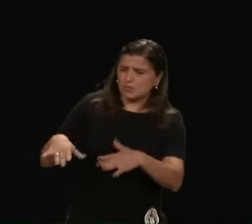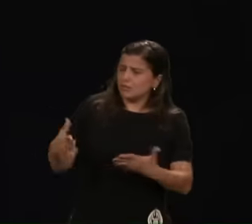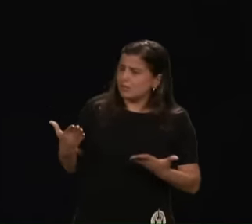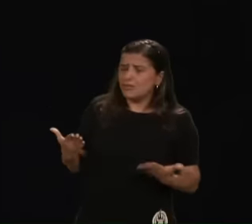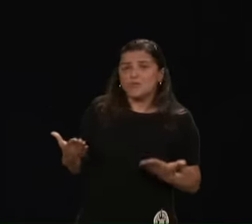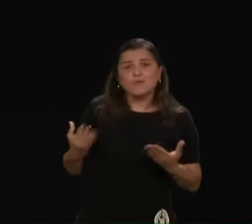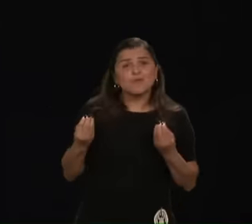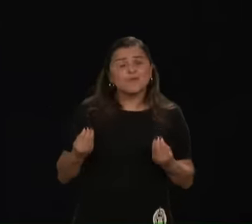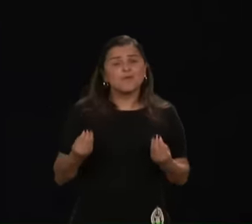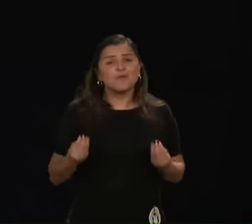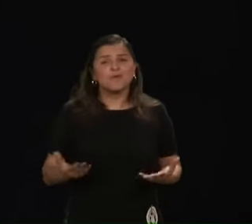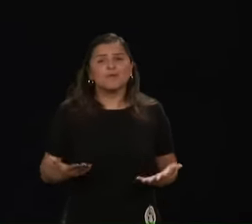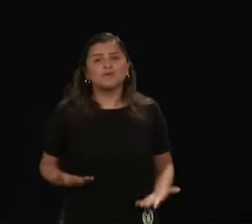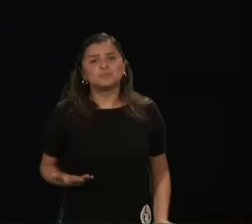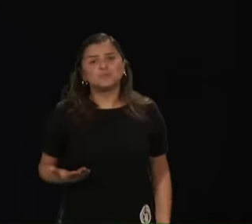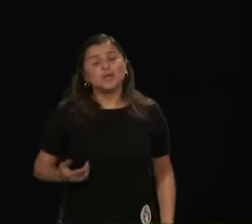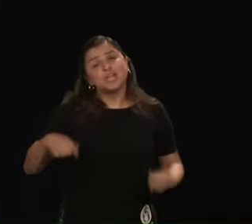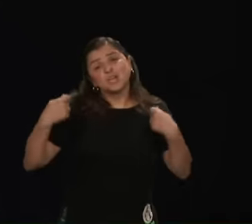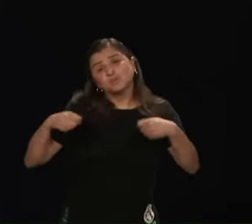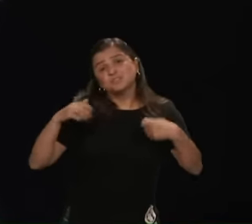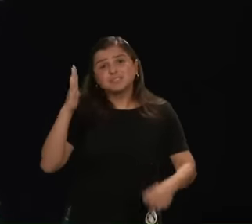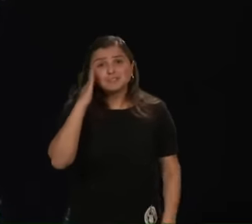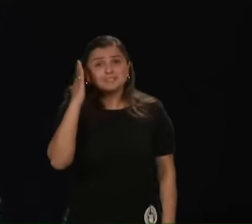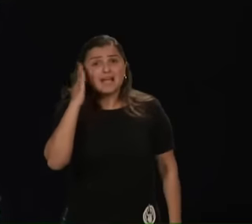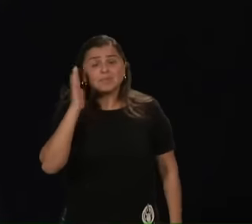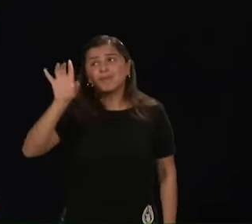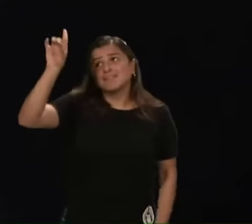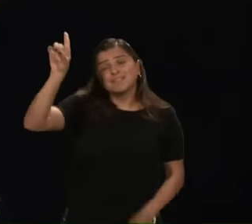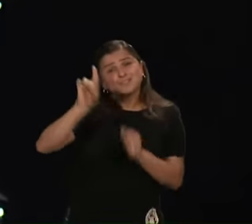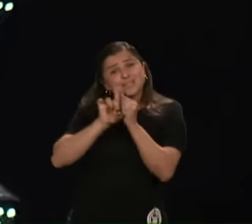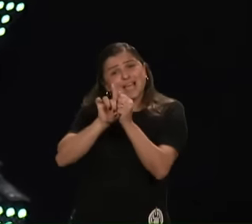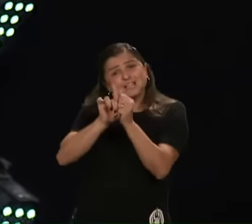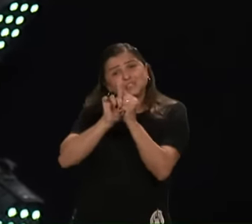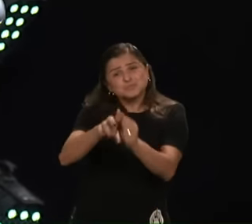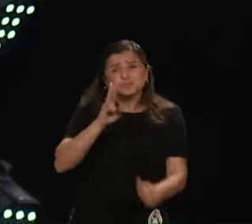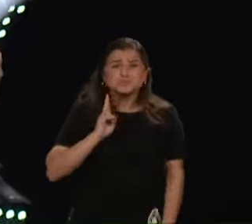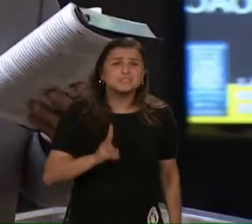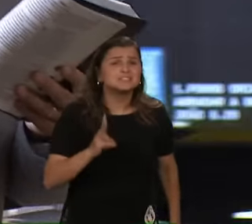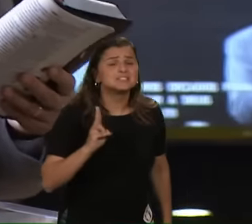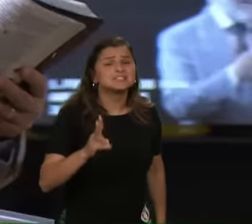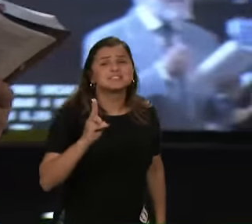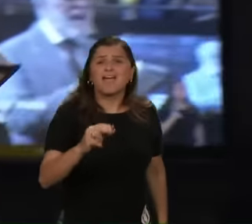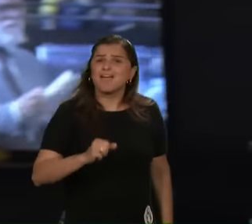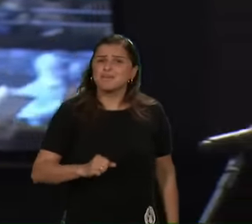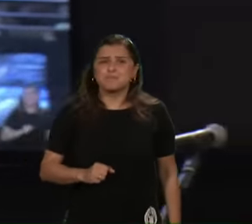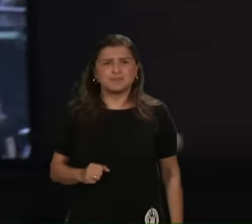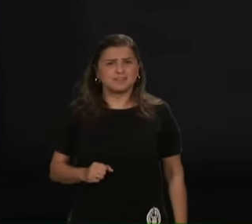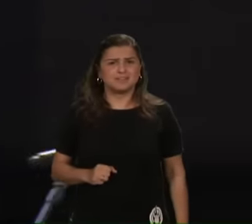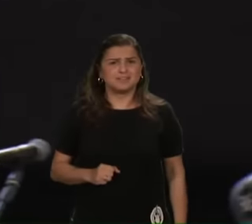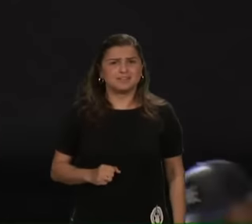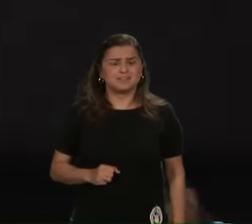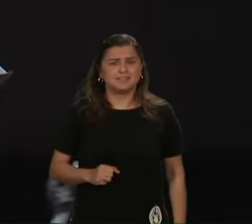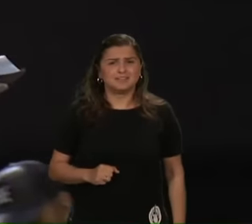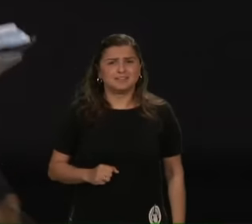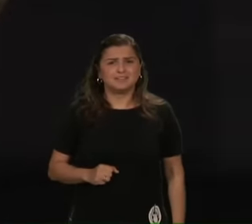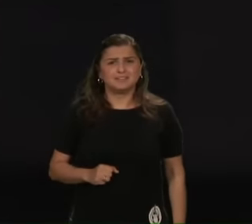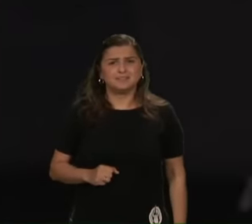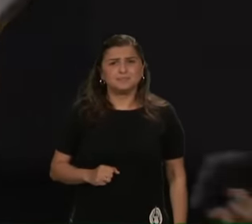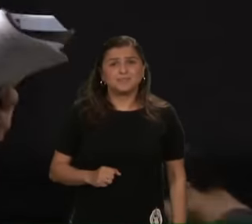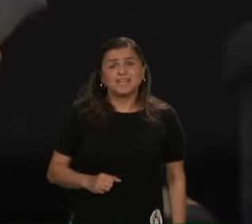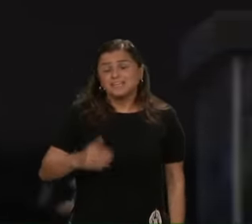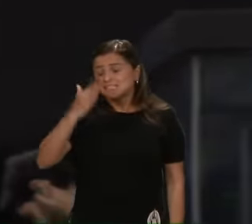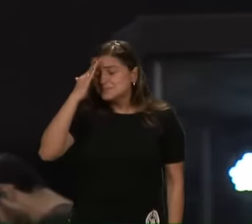Eu preciso sempre reconhecer que Ele está comigo. Eu não posso deixar falar assim, Senhor,